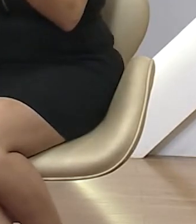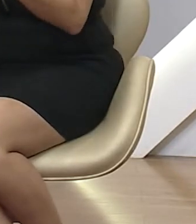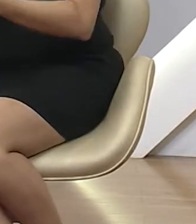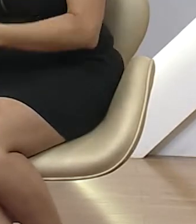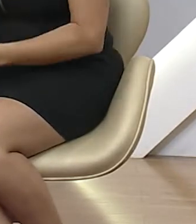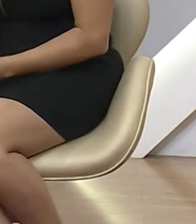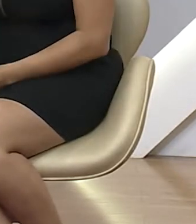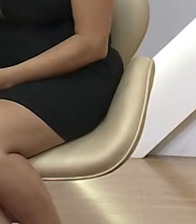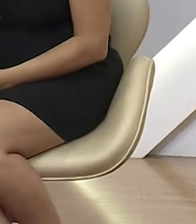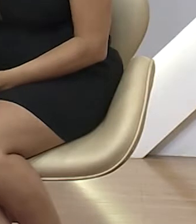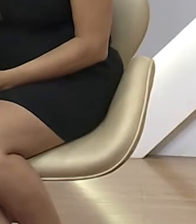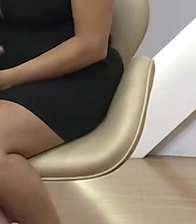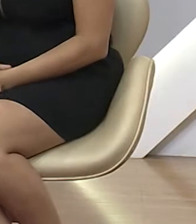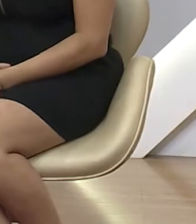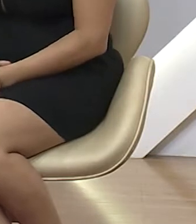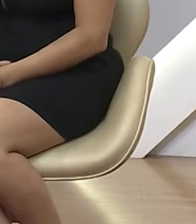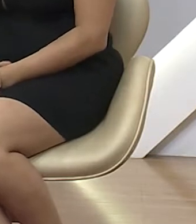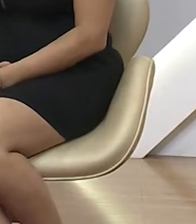política de inclusão